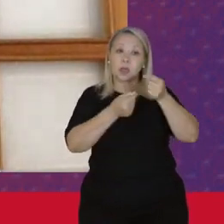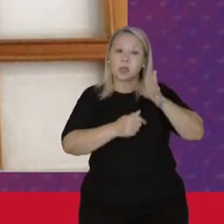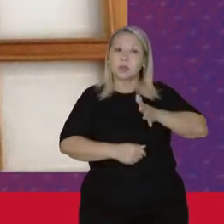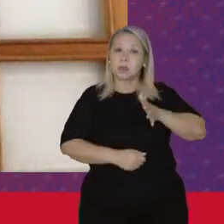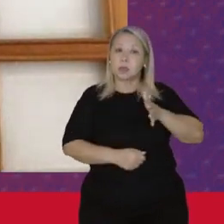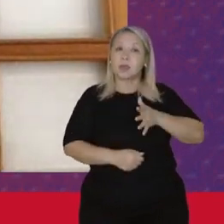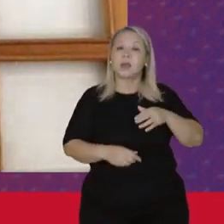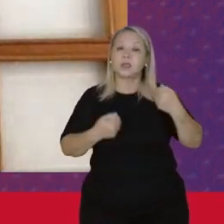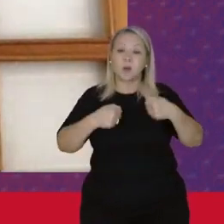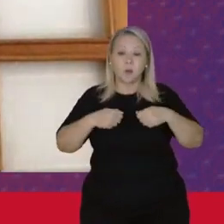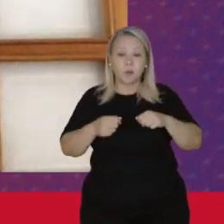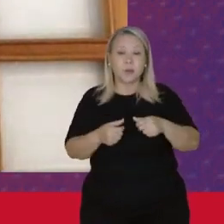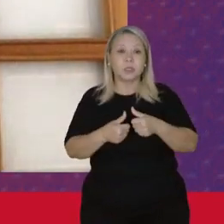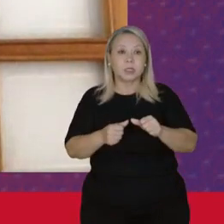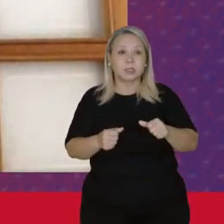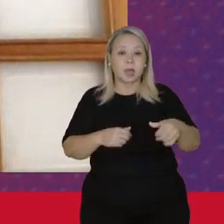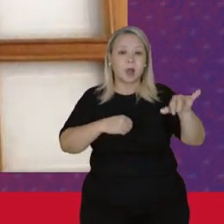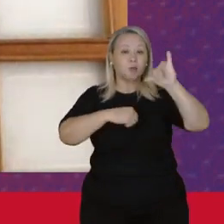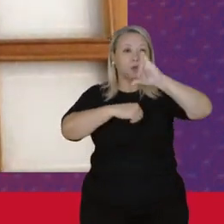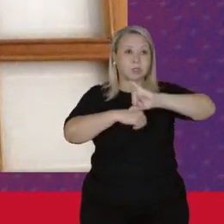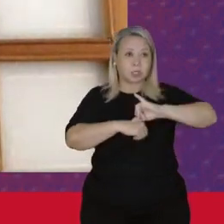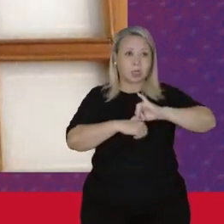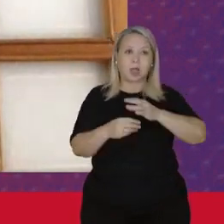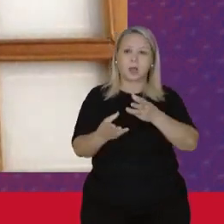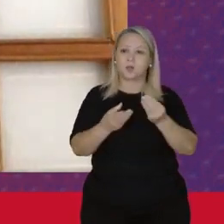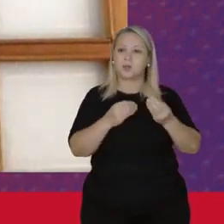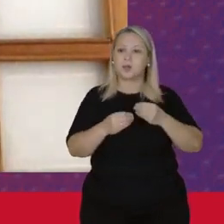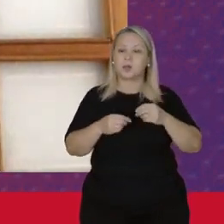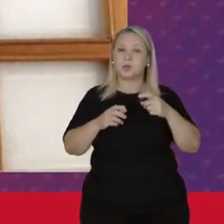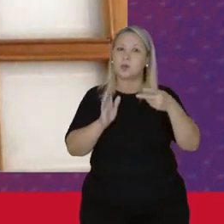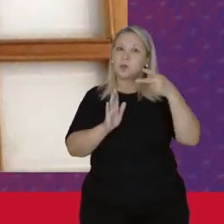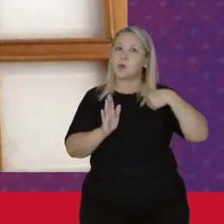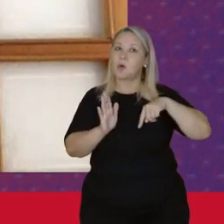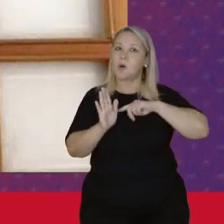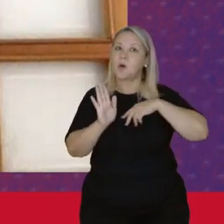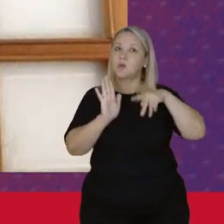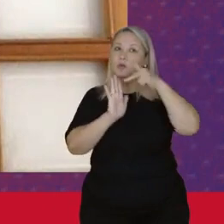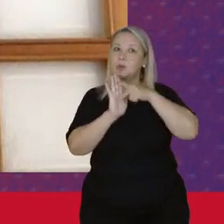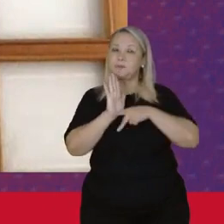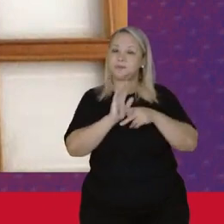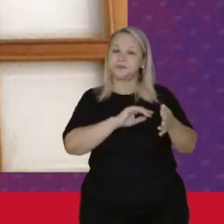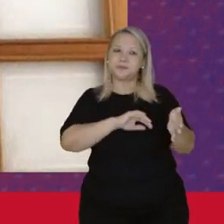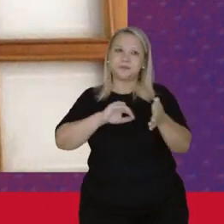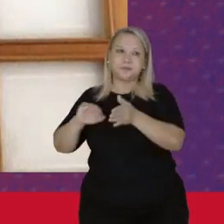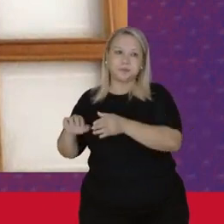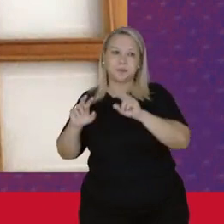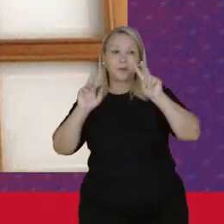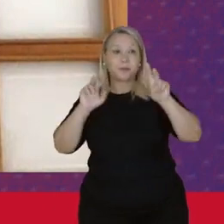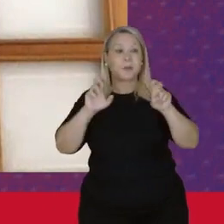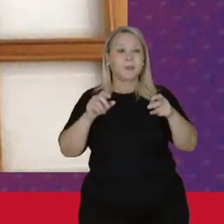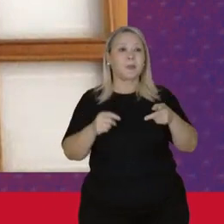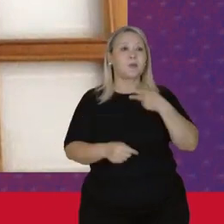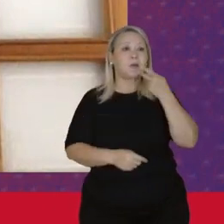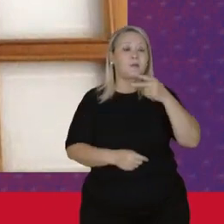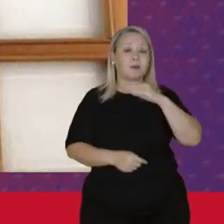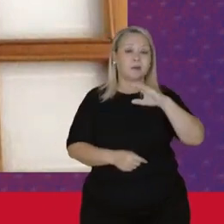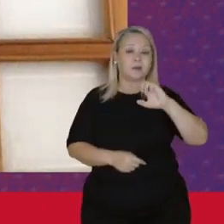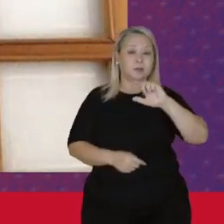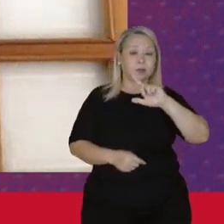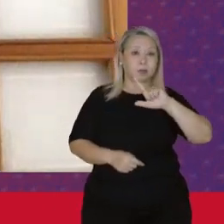estar numa centralidade muito grande do nosso projeto. Uma outra questão que você colocou, Selma, que eu acho que é